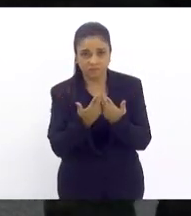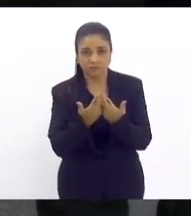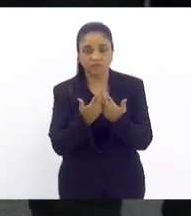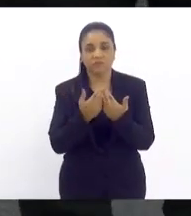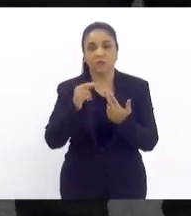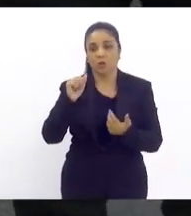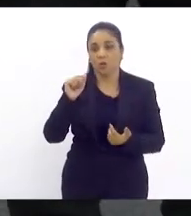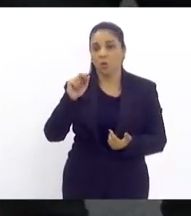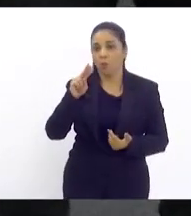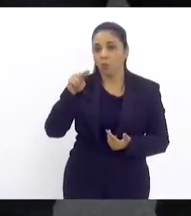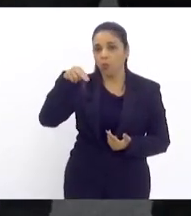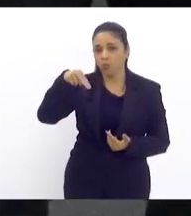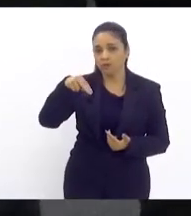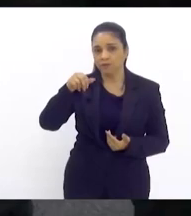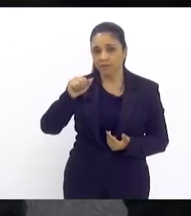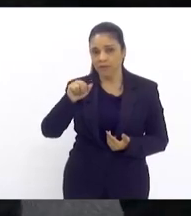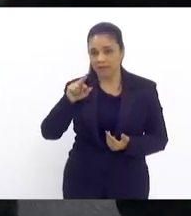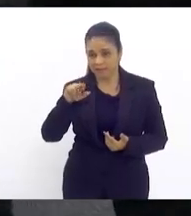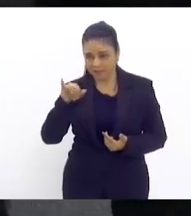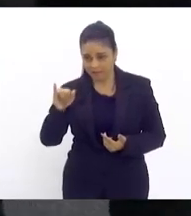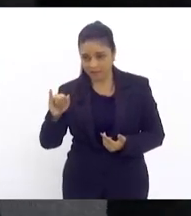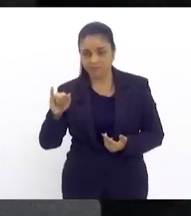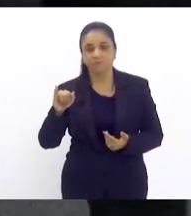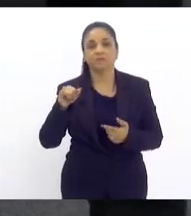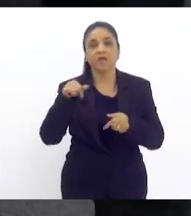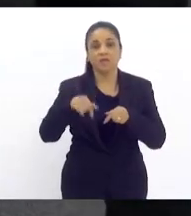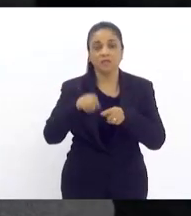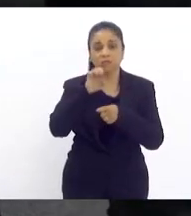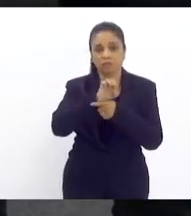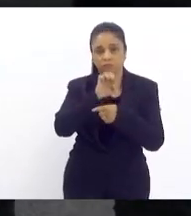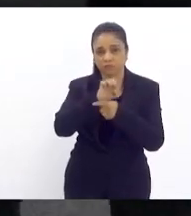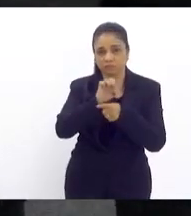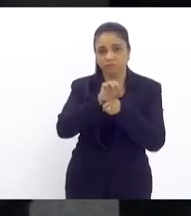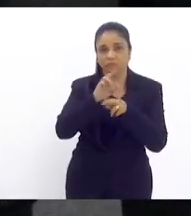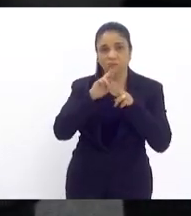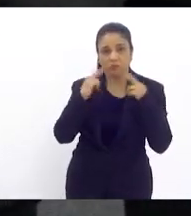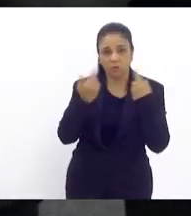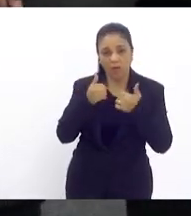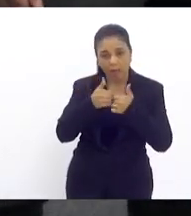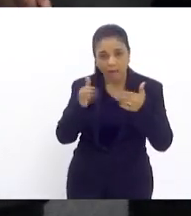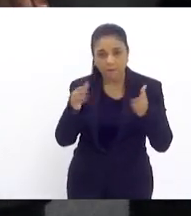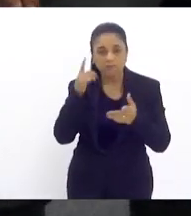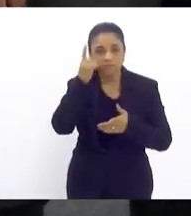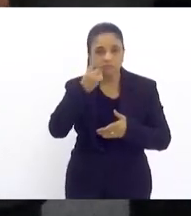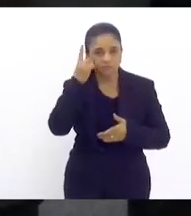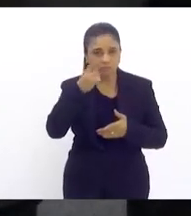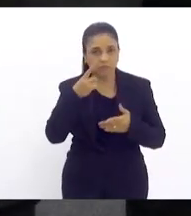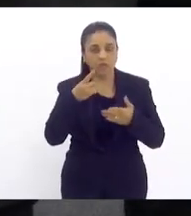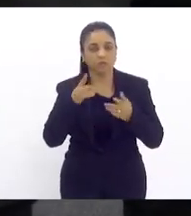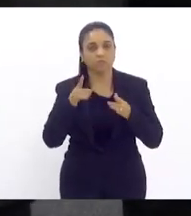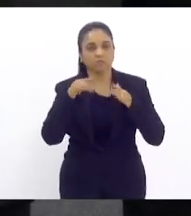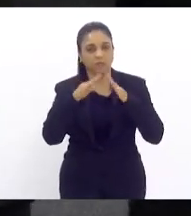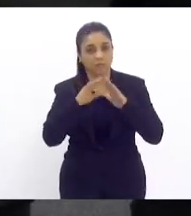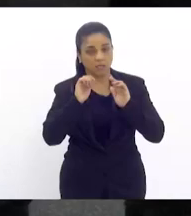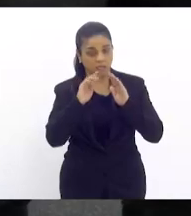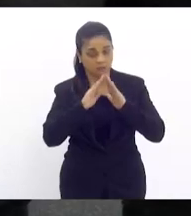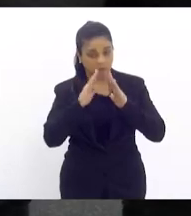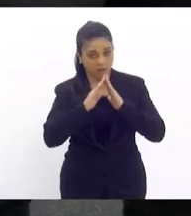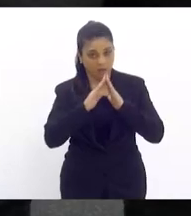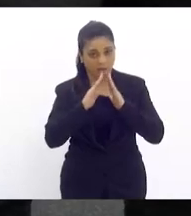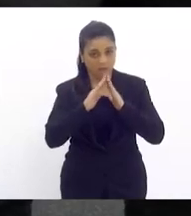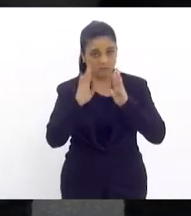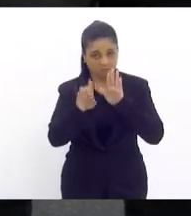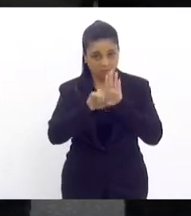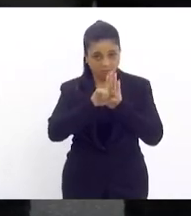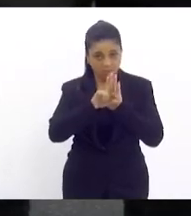vai ser feita aqui no estado do Rio abrindo para todos os os deputados e deputados destacadas participaram da reunião de diretoria